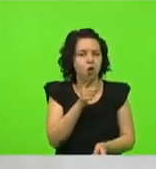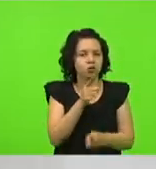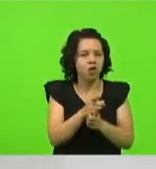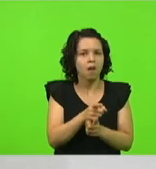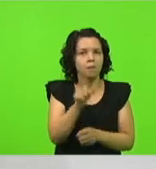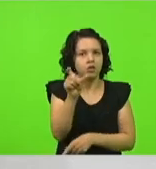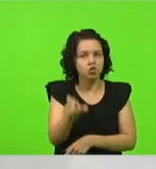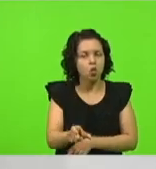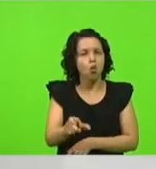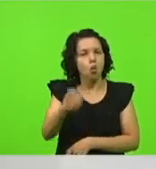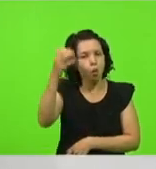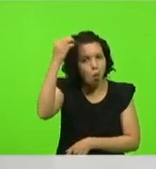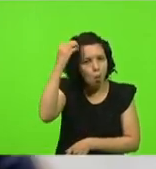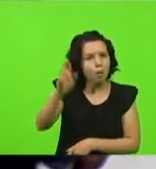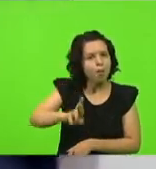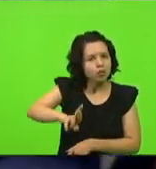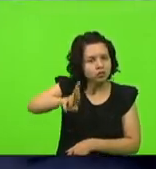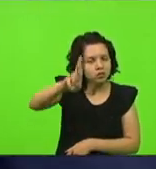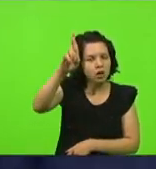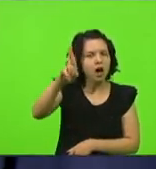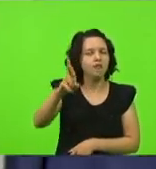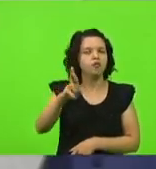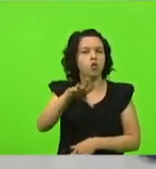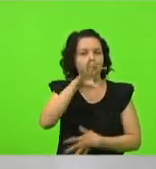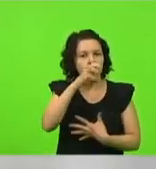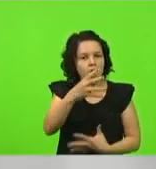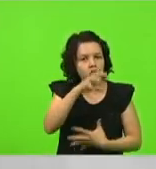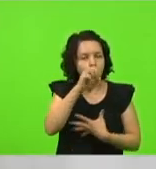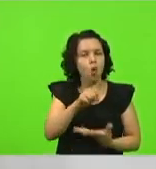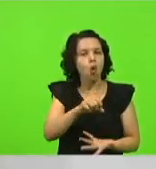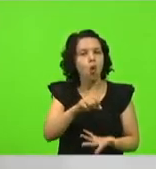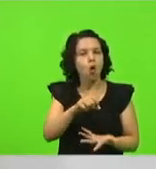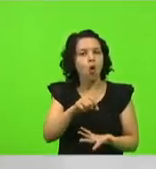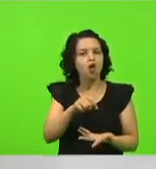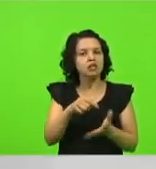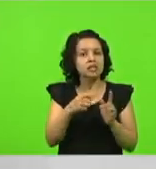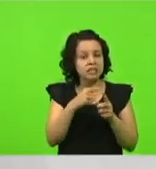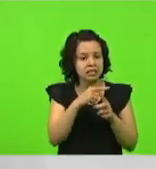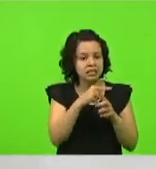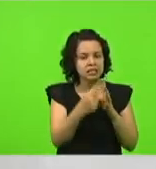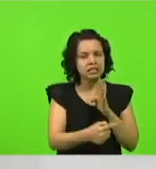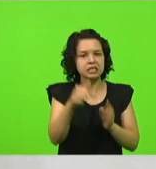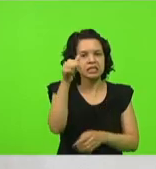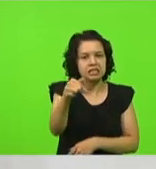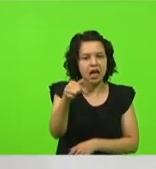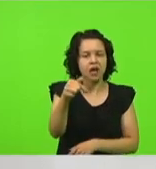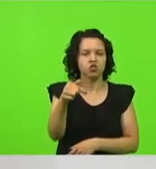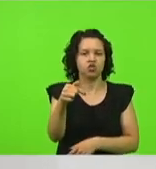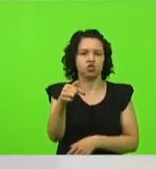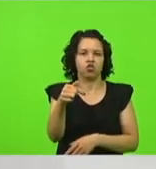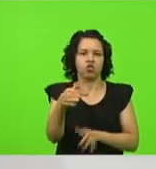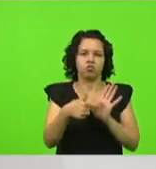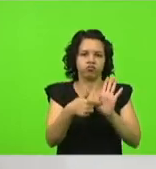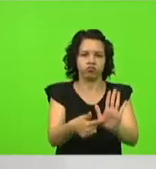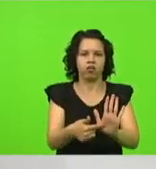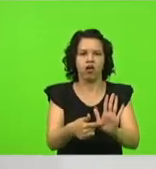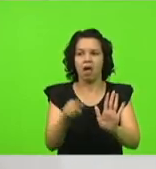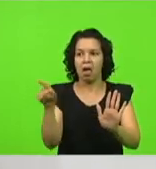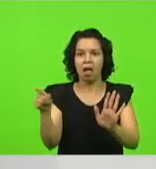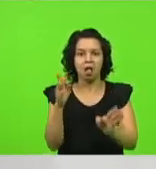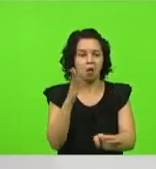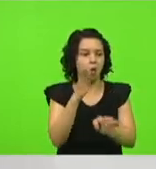respiradores fantasmas. 7 servidores apontados e eles não conseguiram até agora concluir quem que